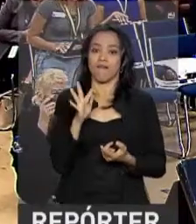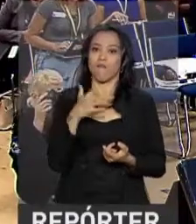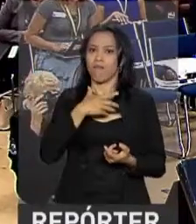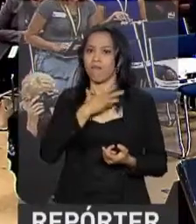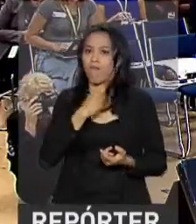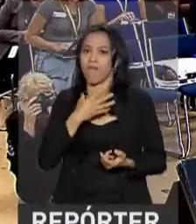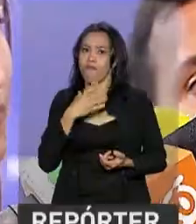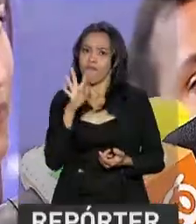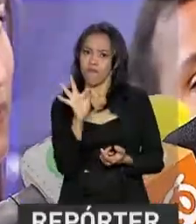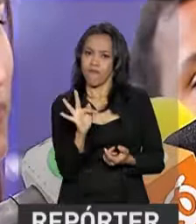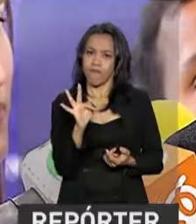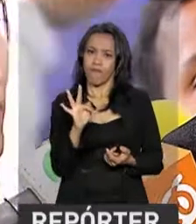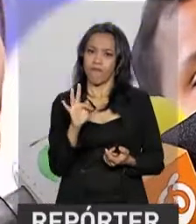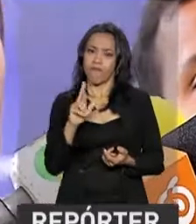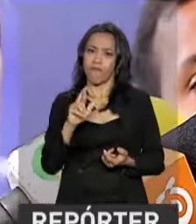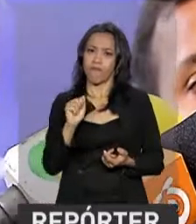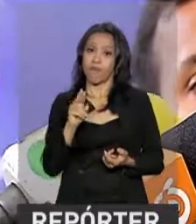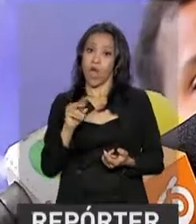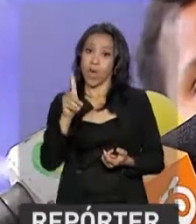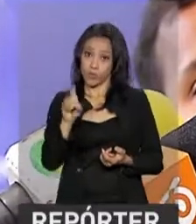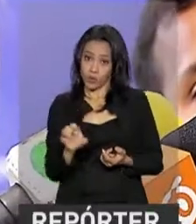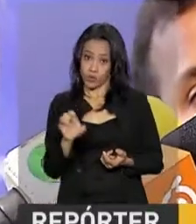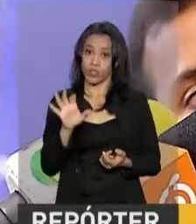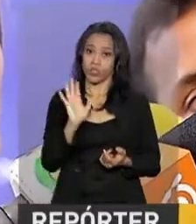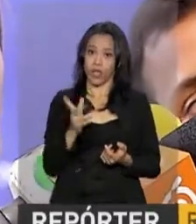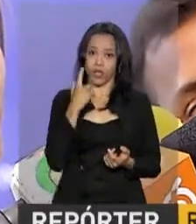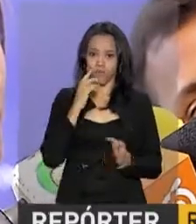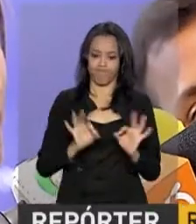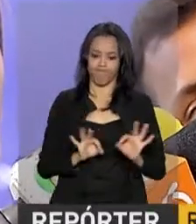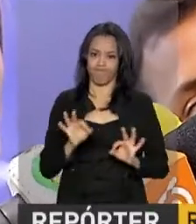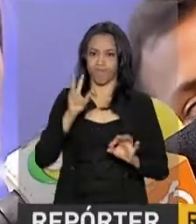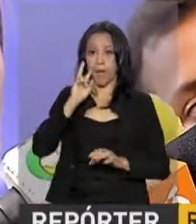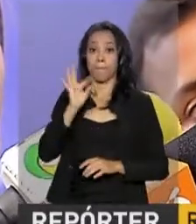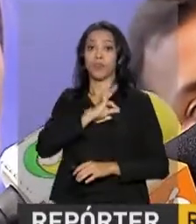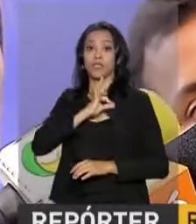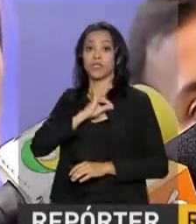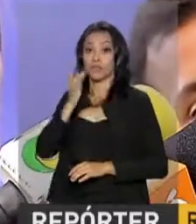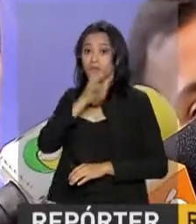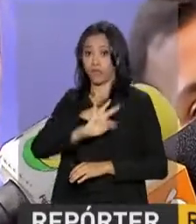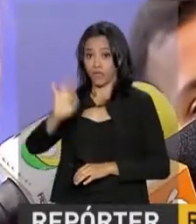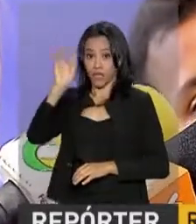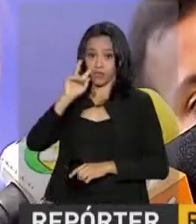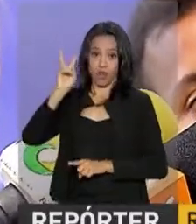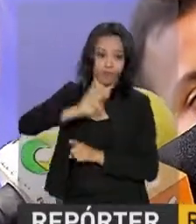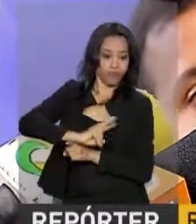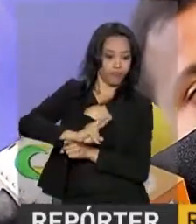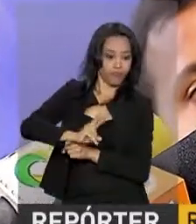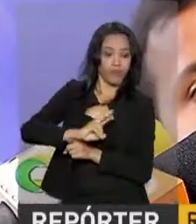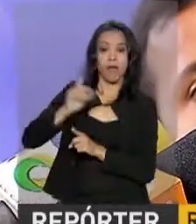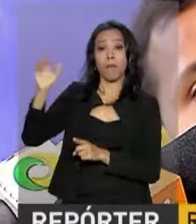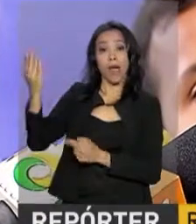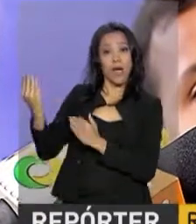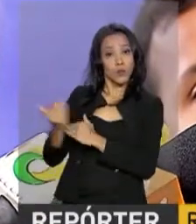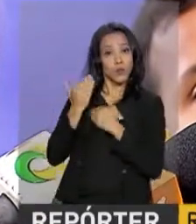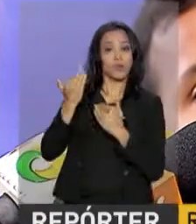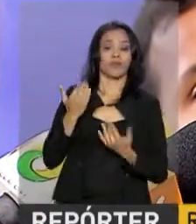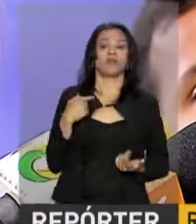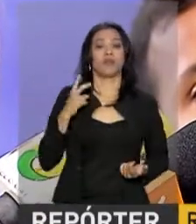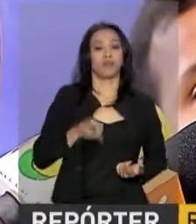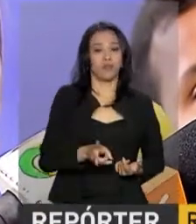reforçada já estivemos com a direção da polícia federal é para que eles nos ajudem contribui